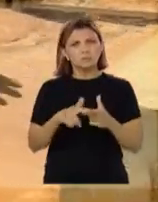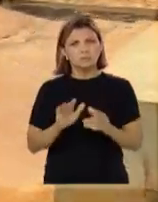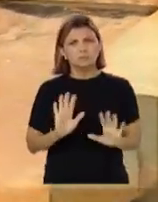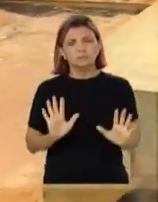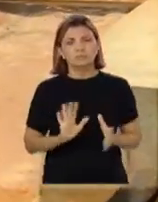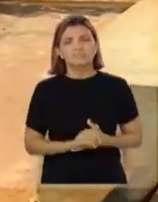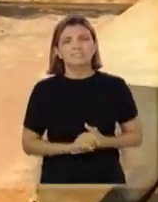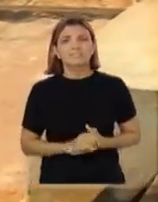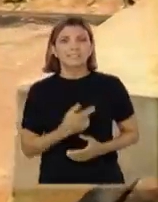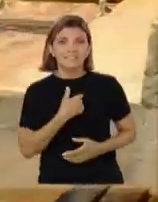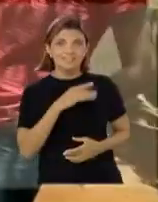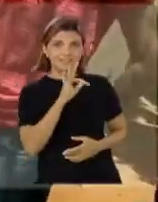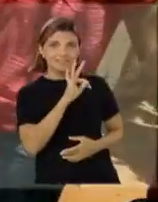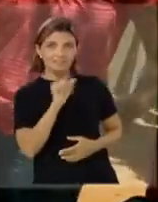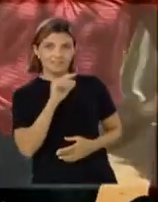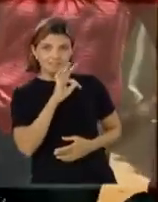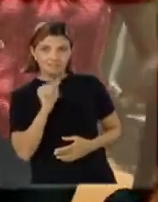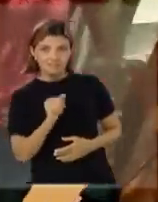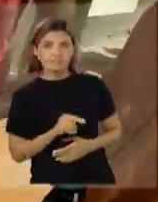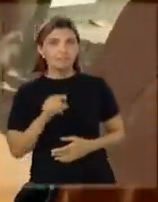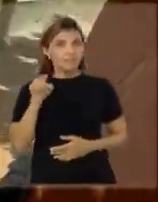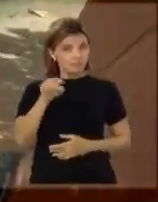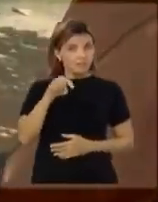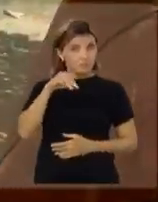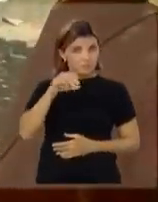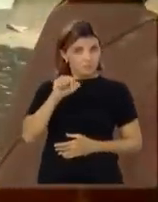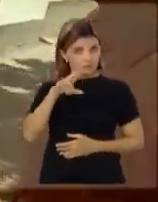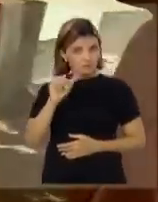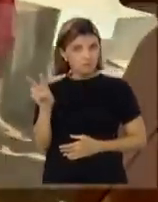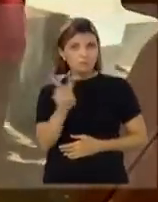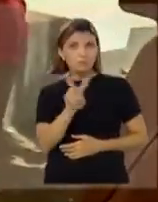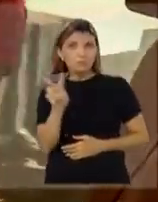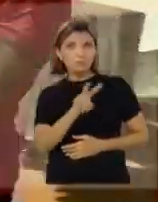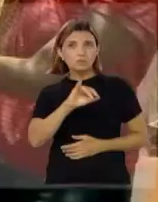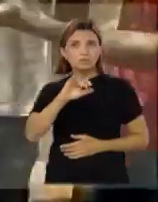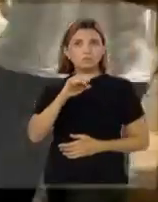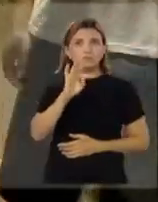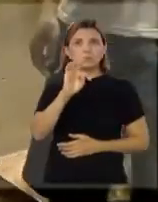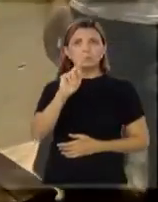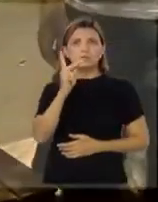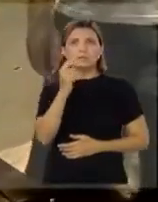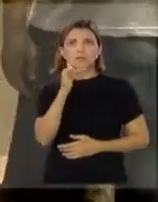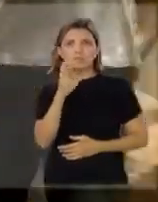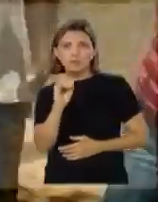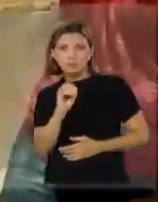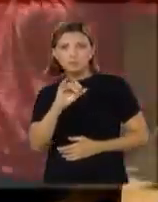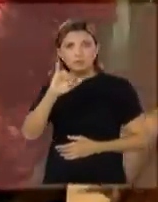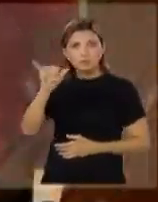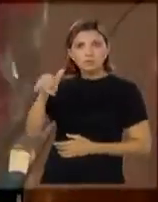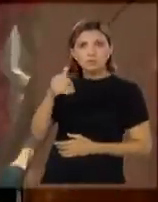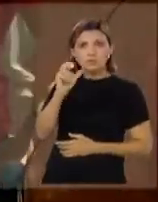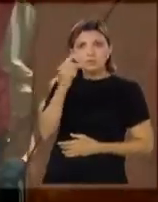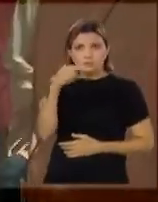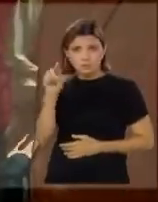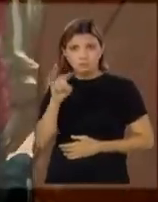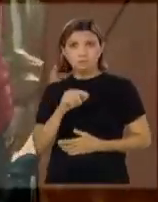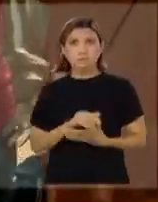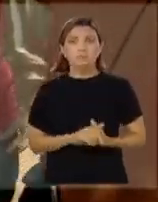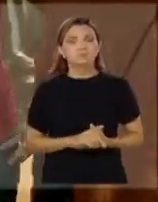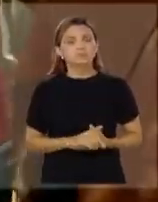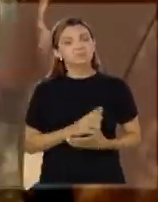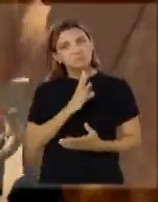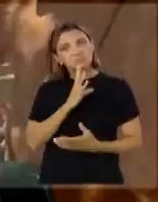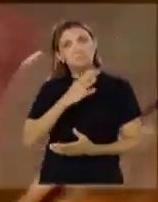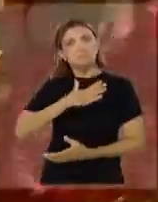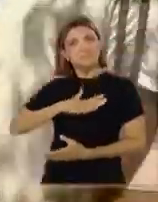vocês podem se aproxigar por aí mesmo. Obrigado. É, bom, deixa eu apresentar, né? Eu sou a Tata, ela é a Marta. E esses dois aqui são o Thiago